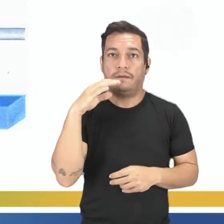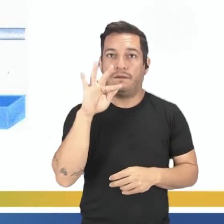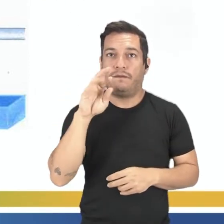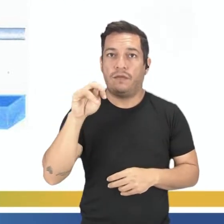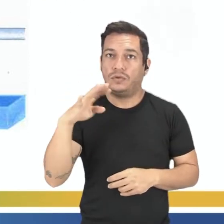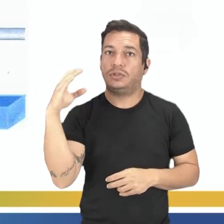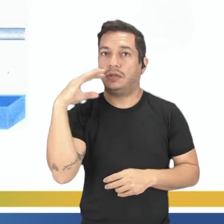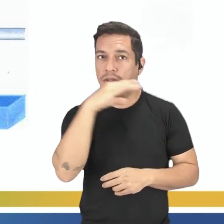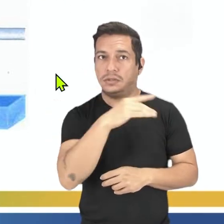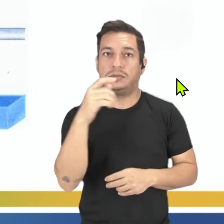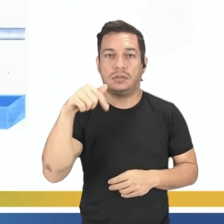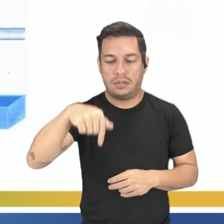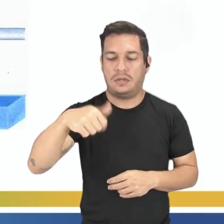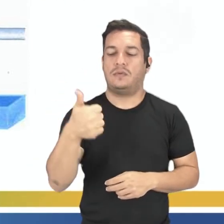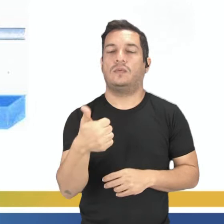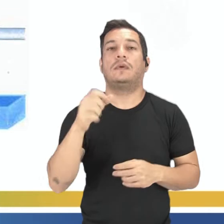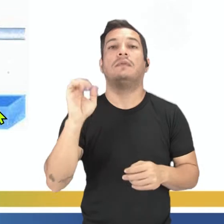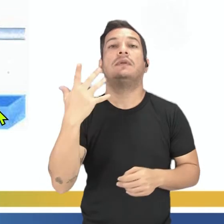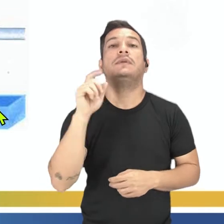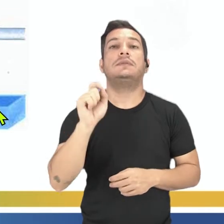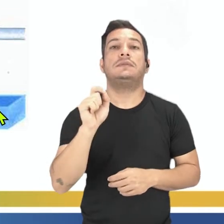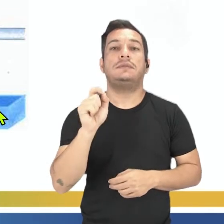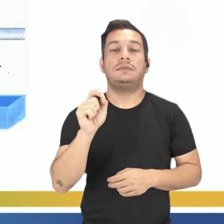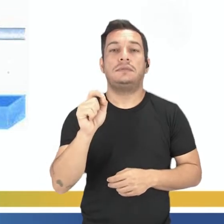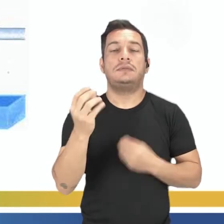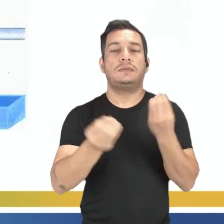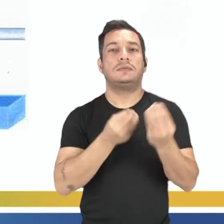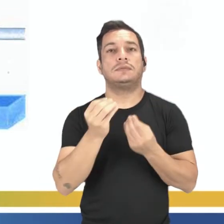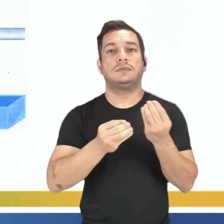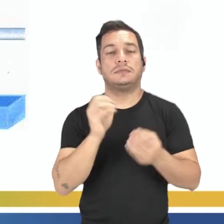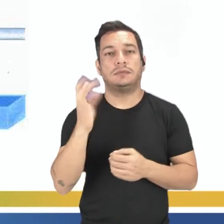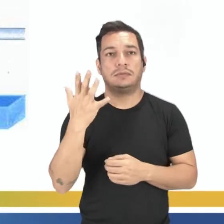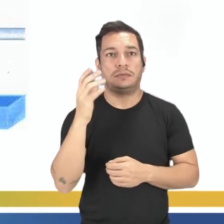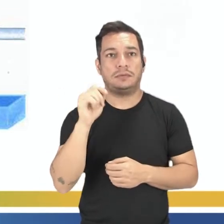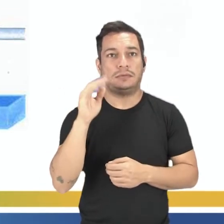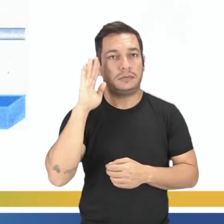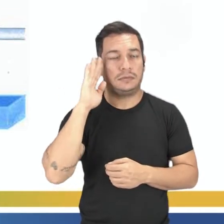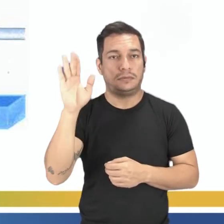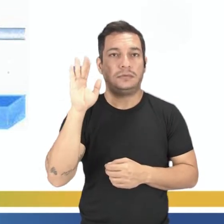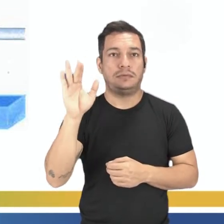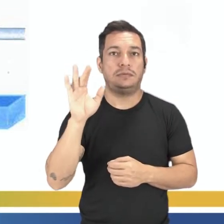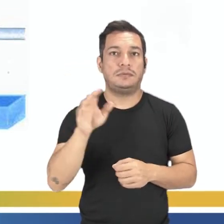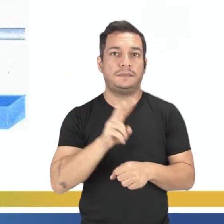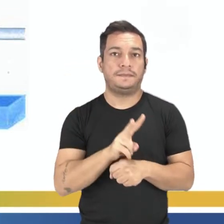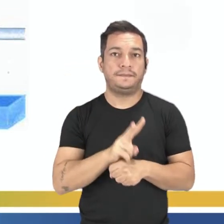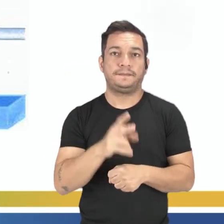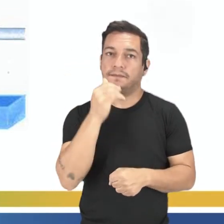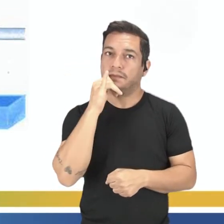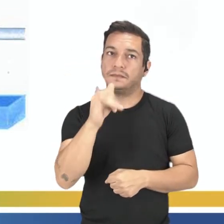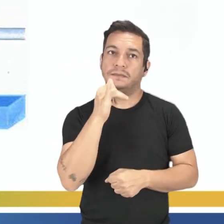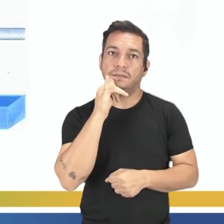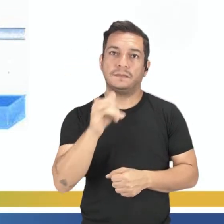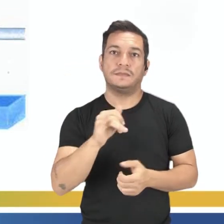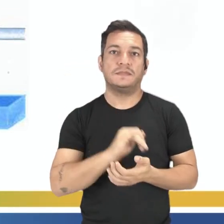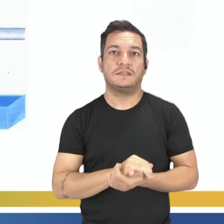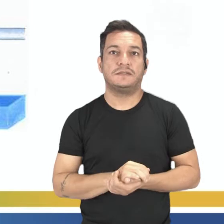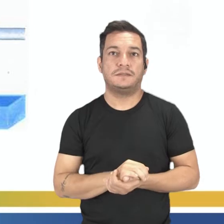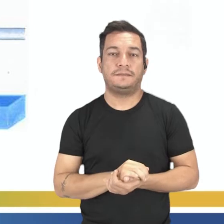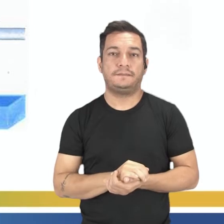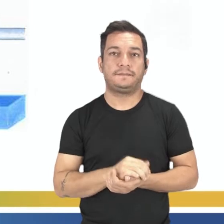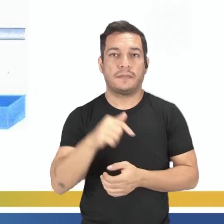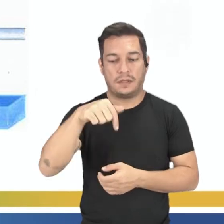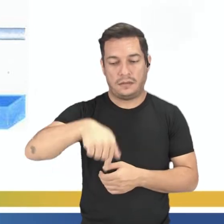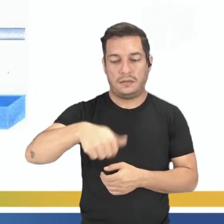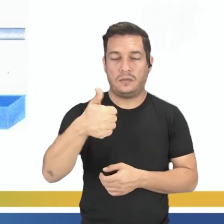Q1. Nesse caso, o que acontece? Como consequência do princípio da conservação da energia, essa energia